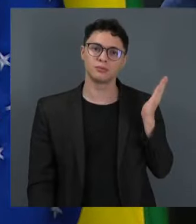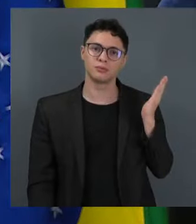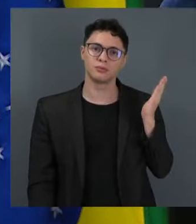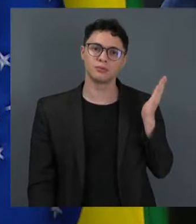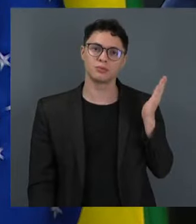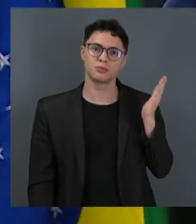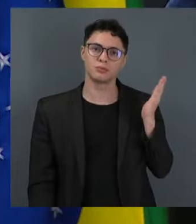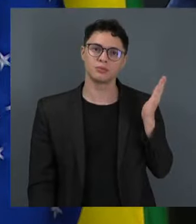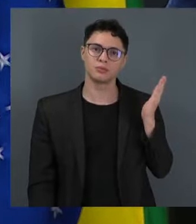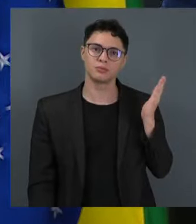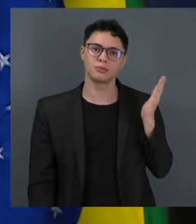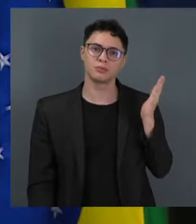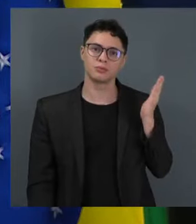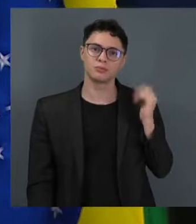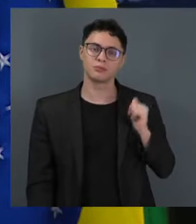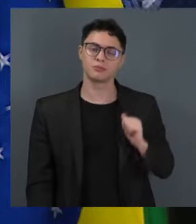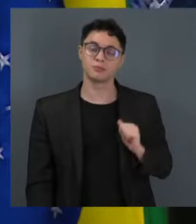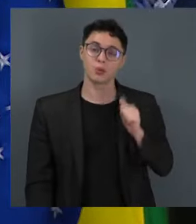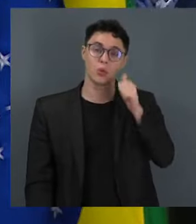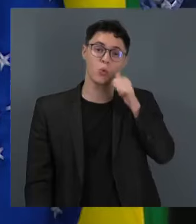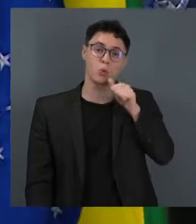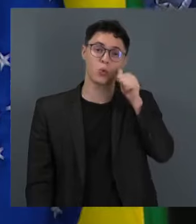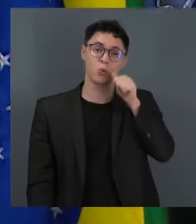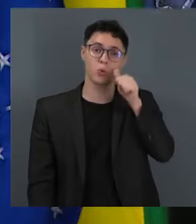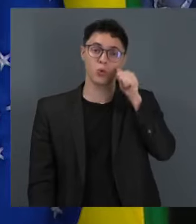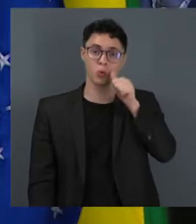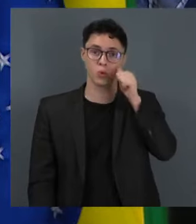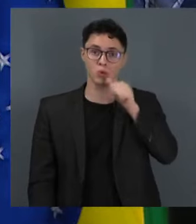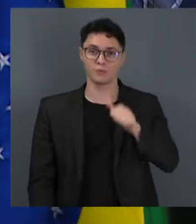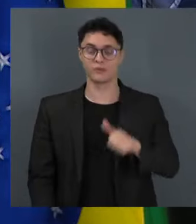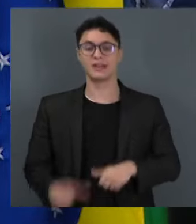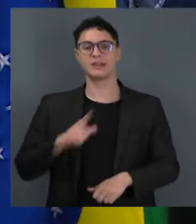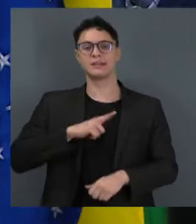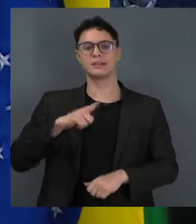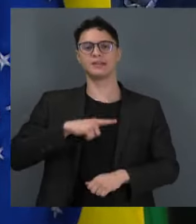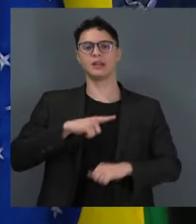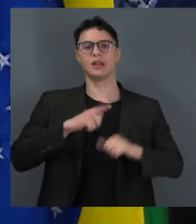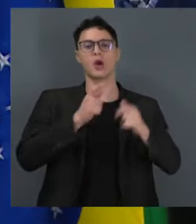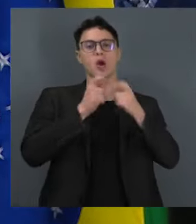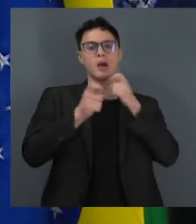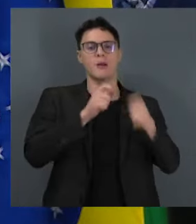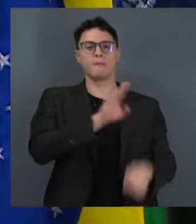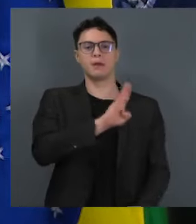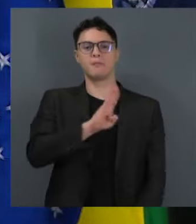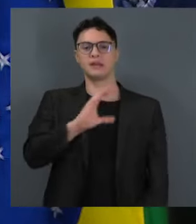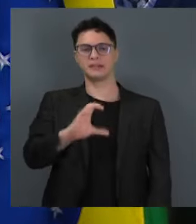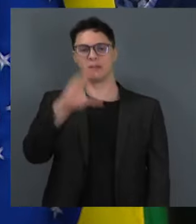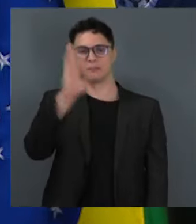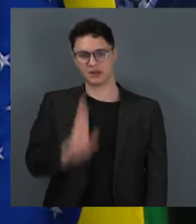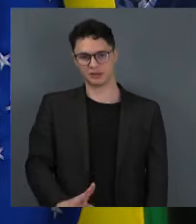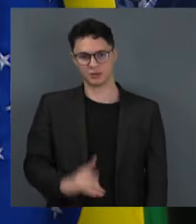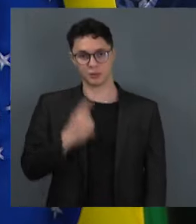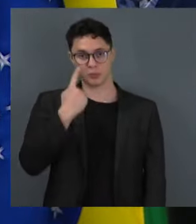essa garota pela BBC Brasil